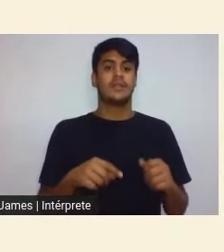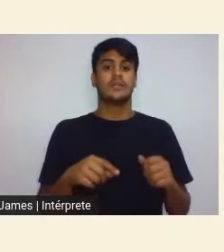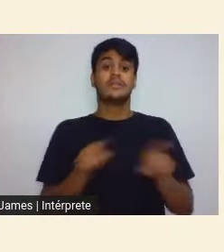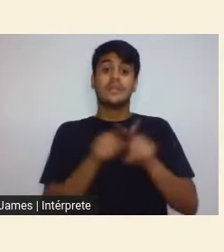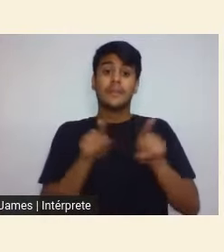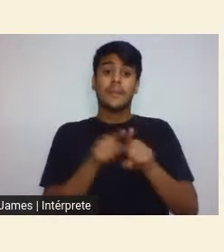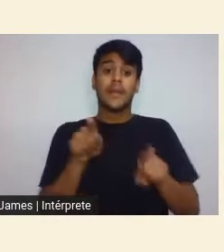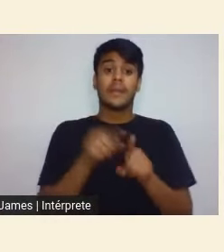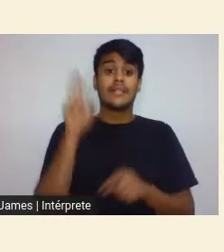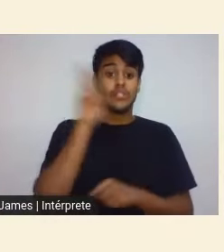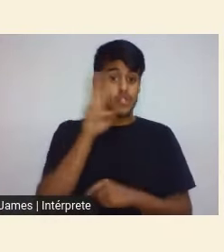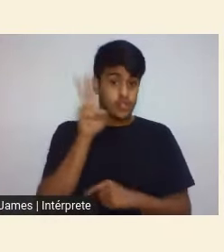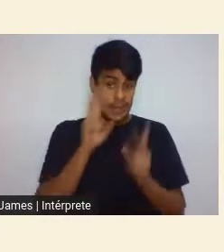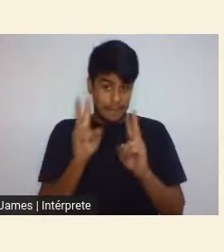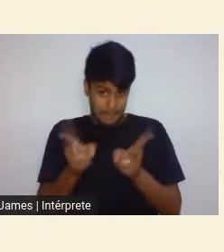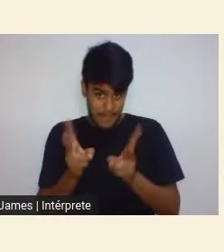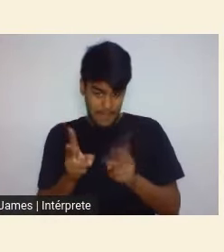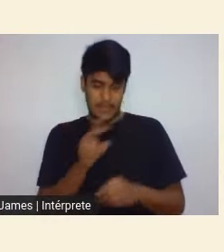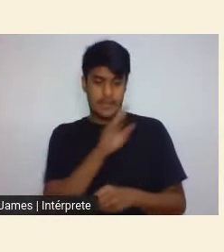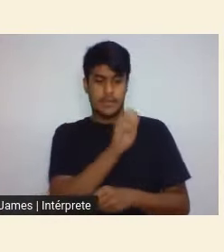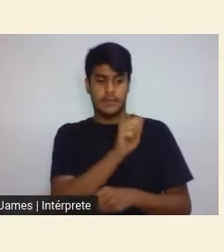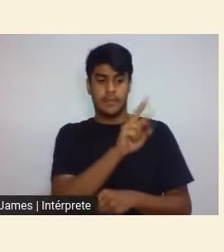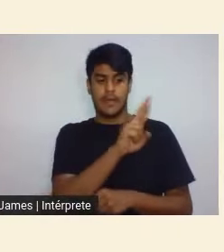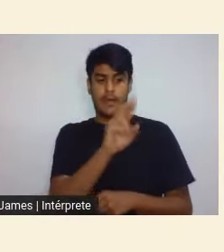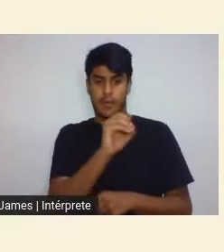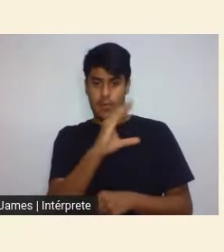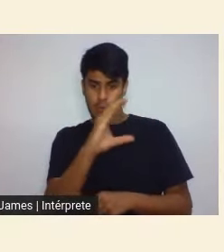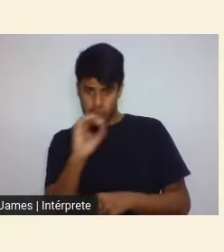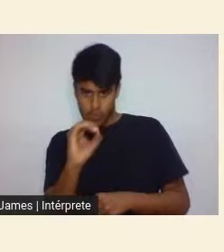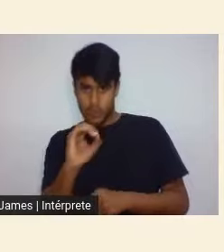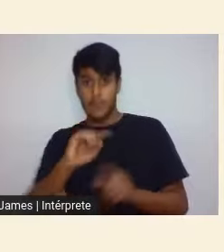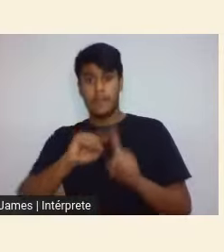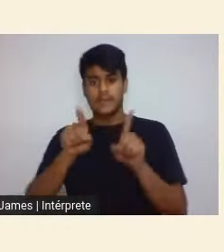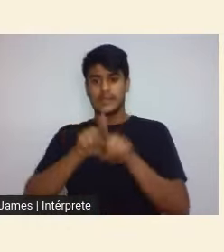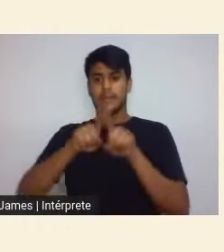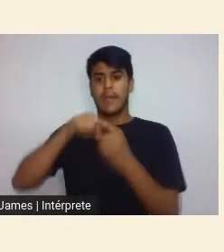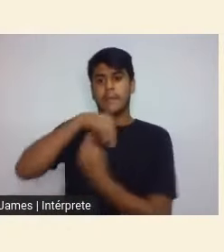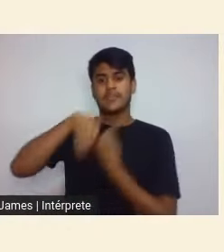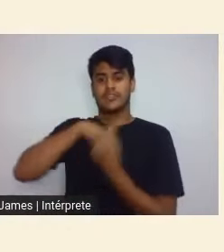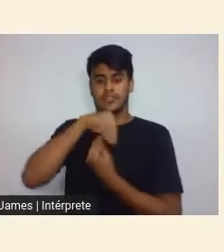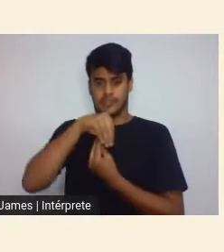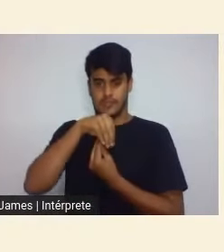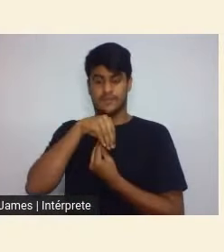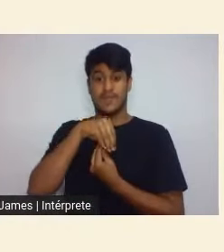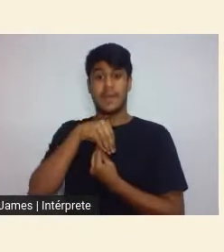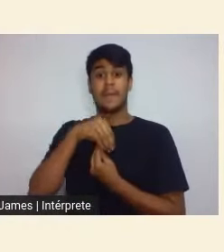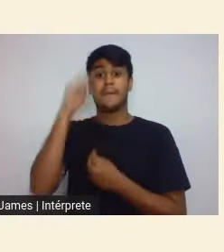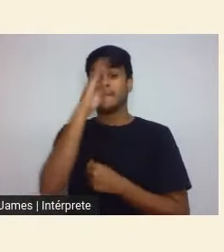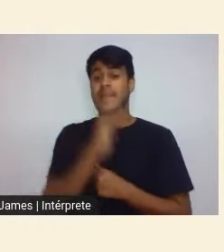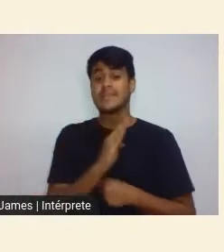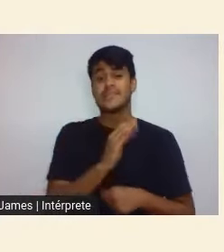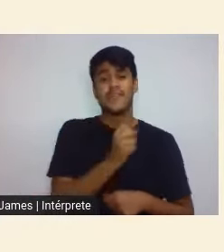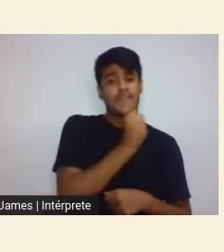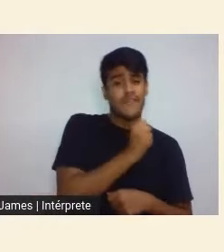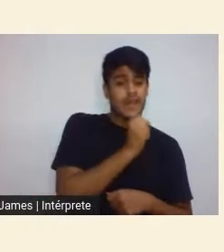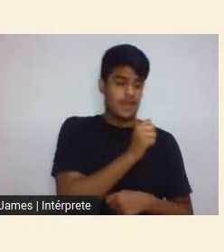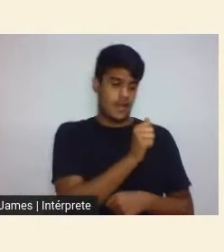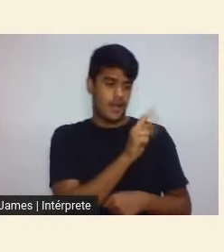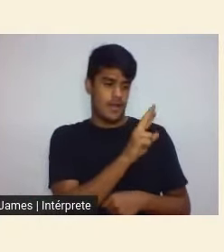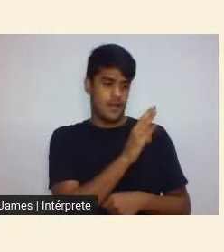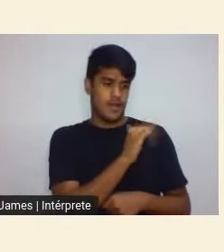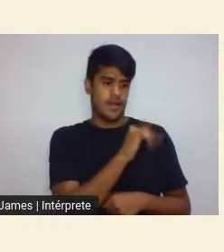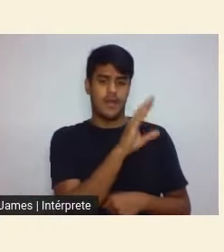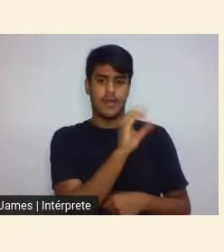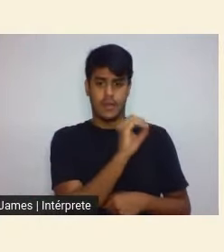comum, barroca e mestiça. O Brasil arcaico é, portanto, o da fronteira simples